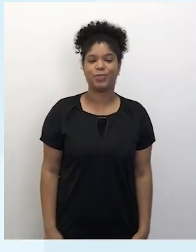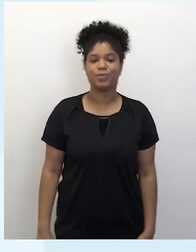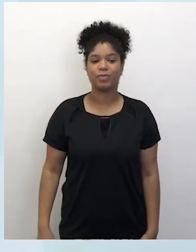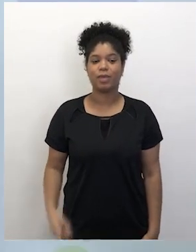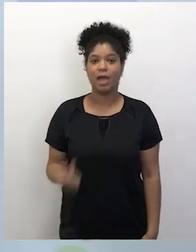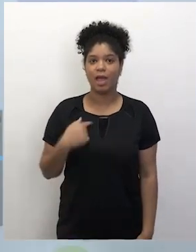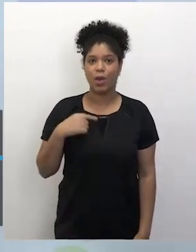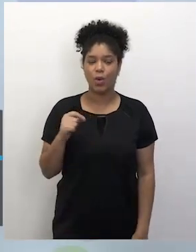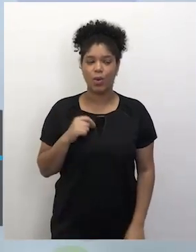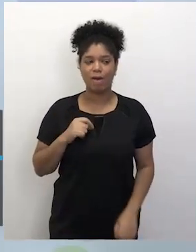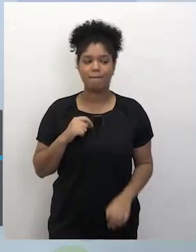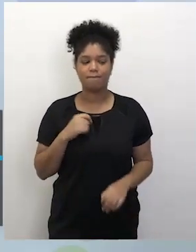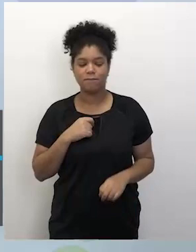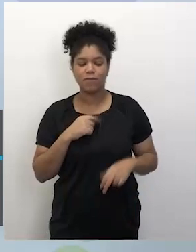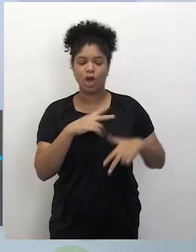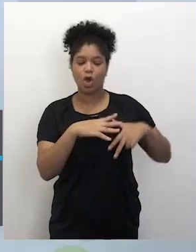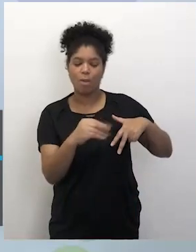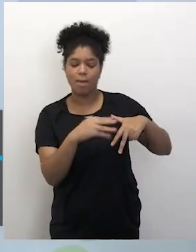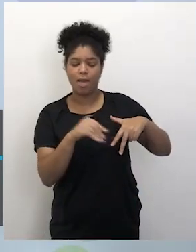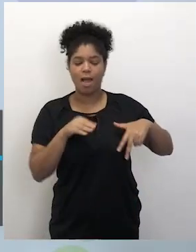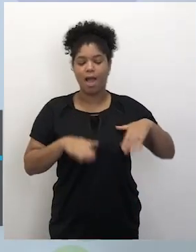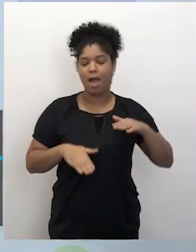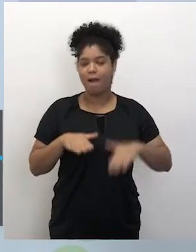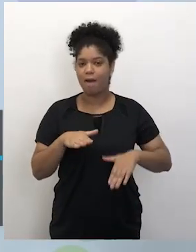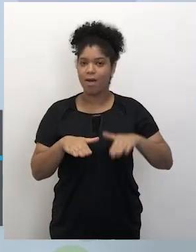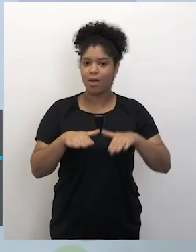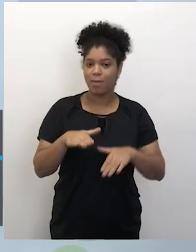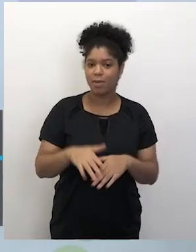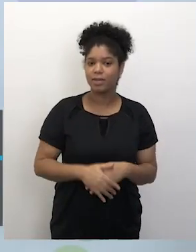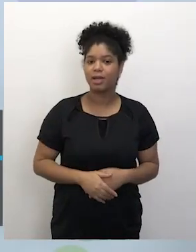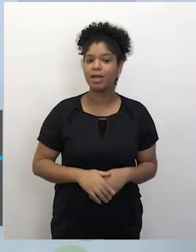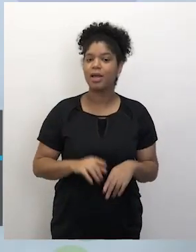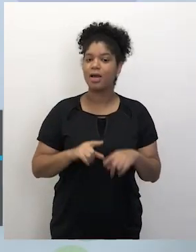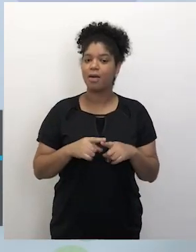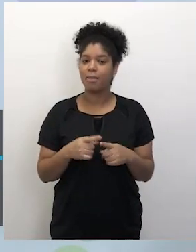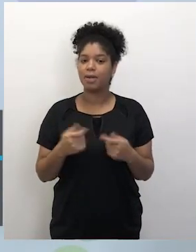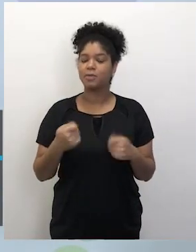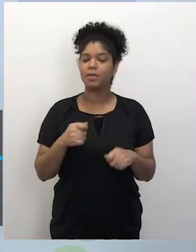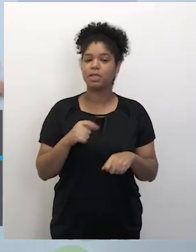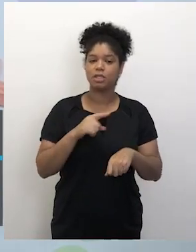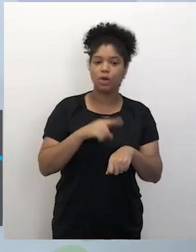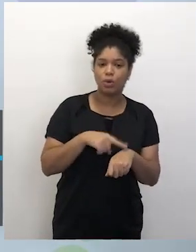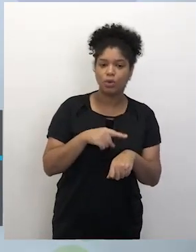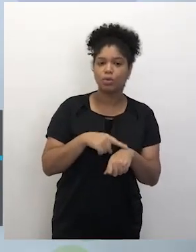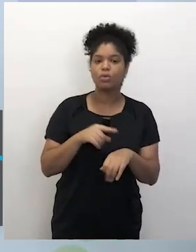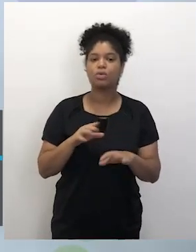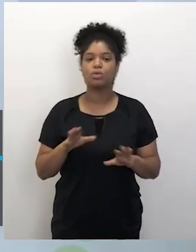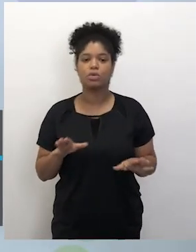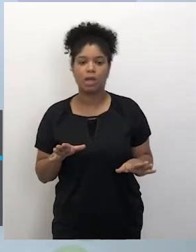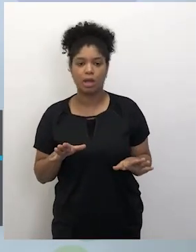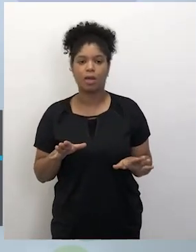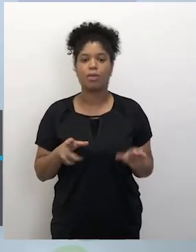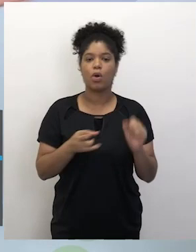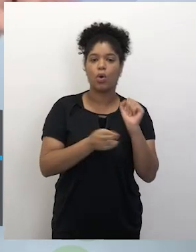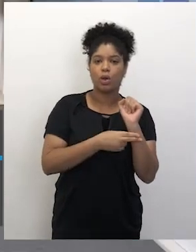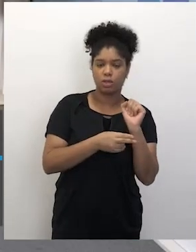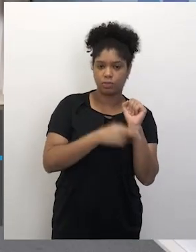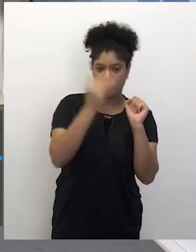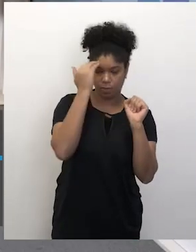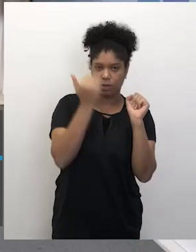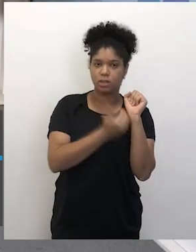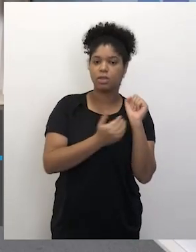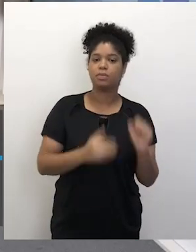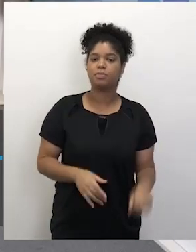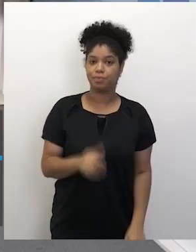uma coreografia ou eu danço me encaixando no tempo aí, no ritmo da música. Isso.